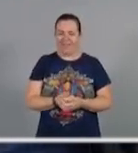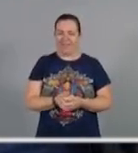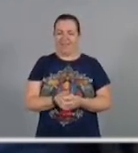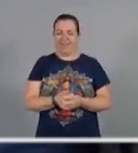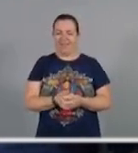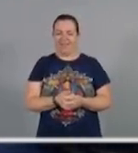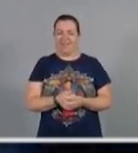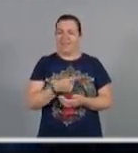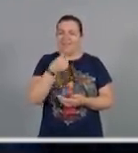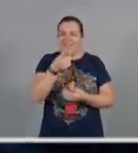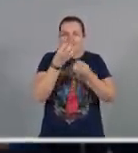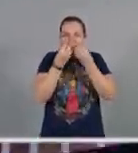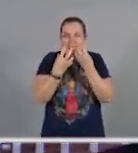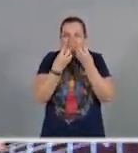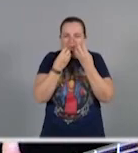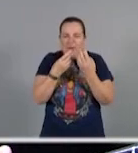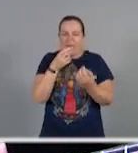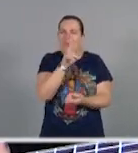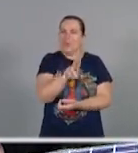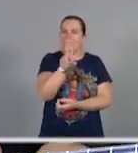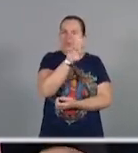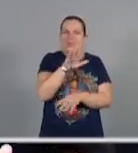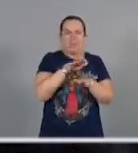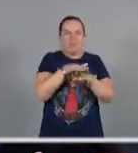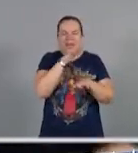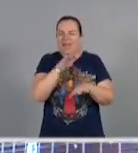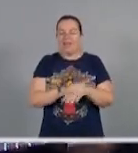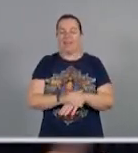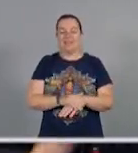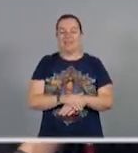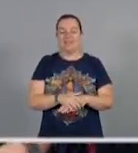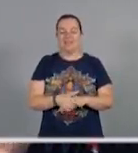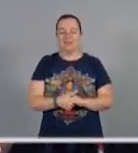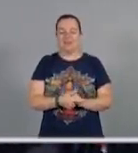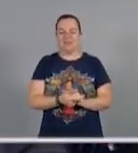Cara, você é bom. Use mais um.